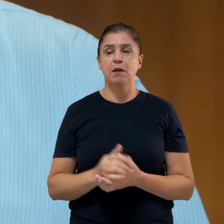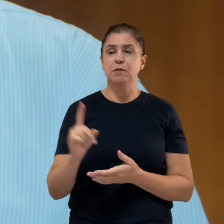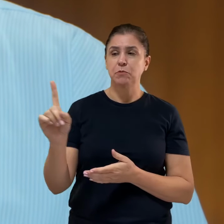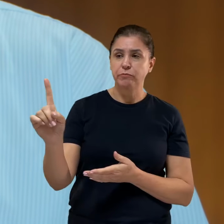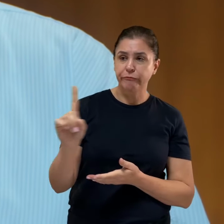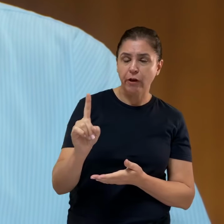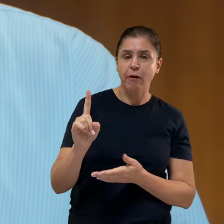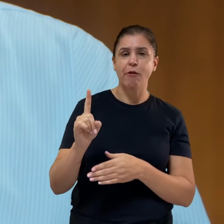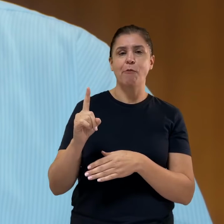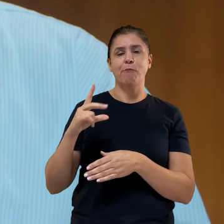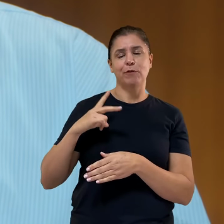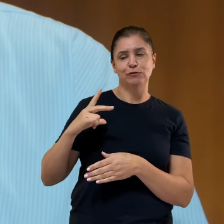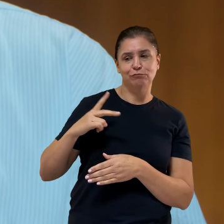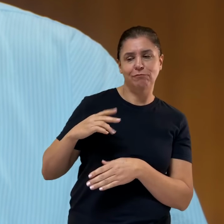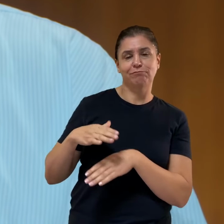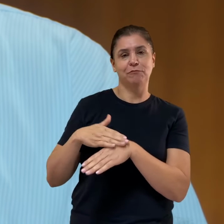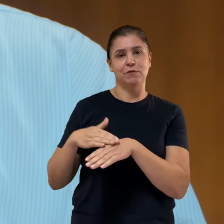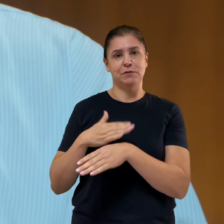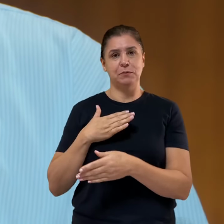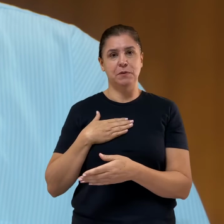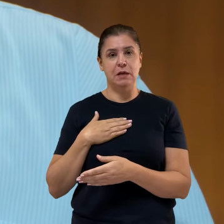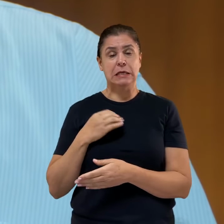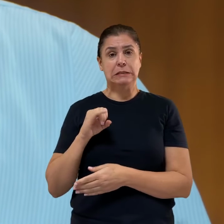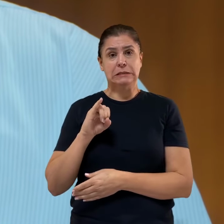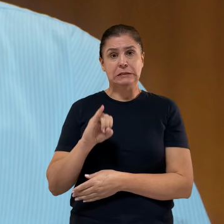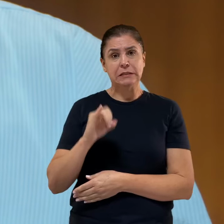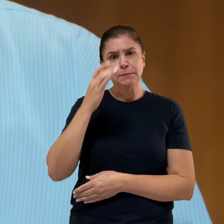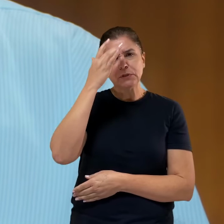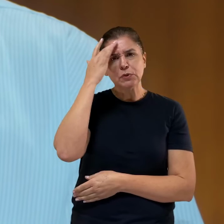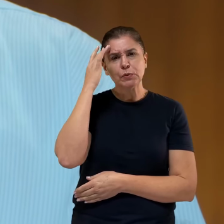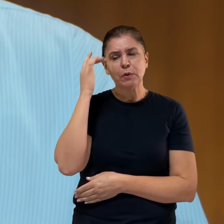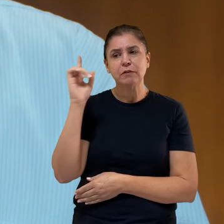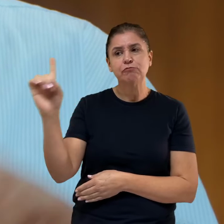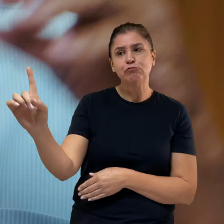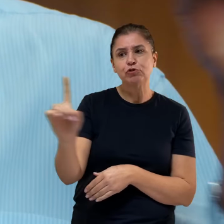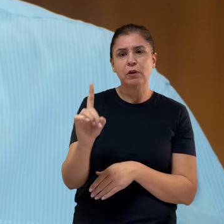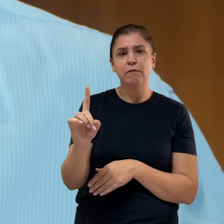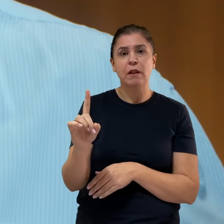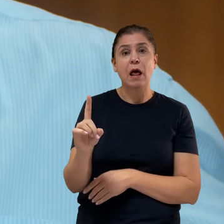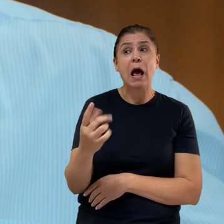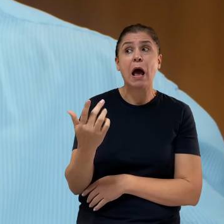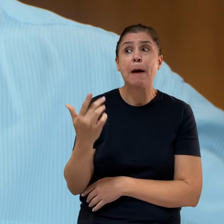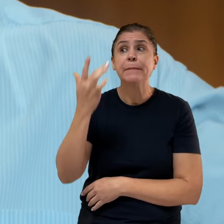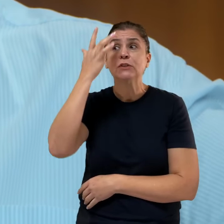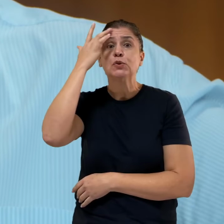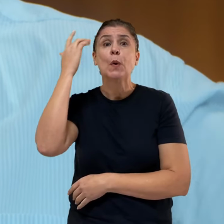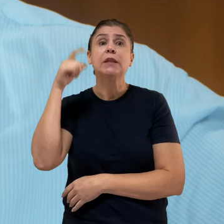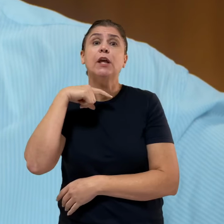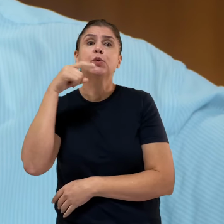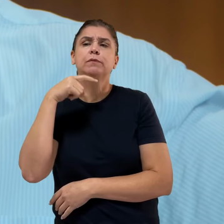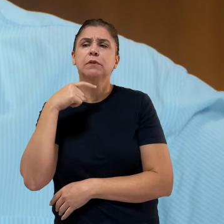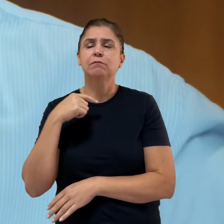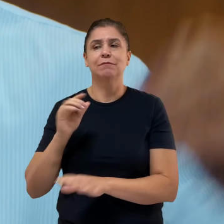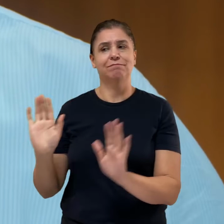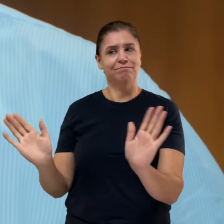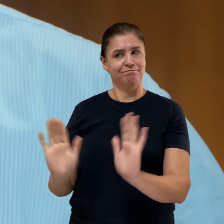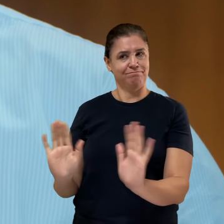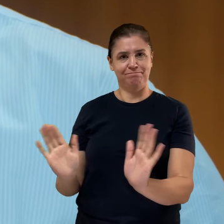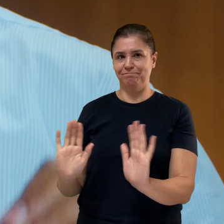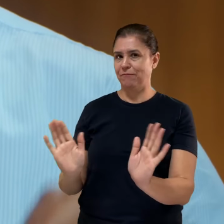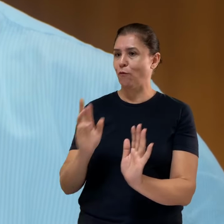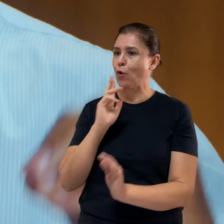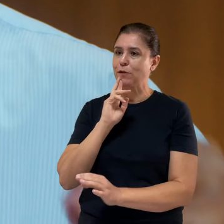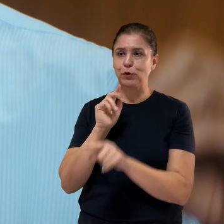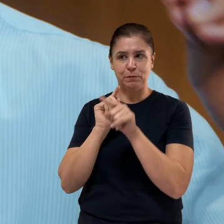Para atendimento personalizado. Se a pessoa diz, padre, alguém está com dúvida sobre isso. O senhor poderia